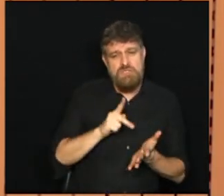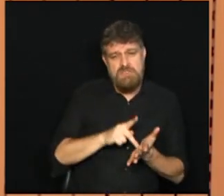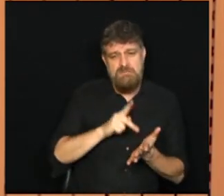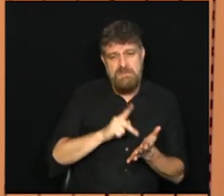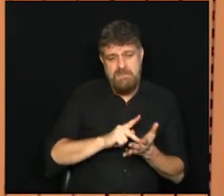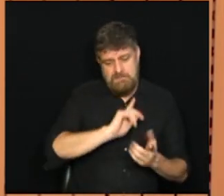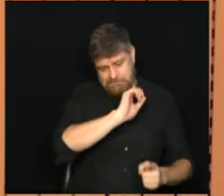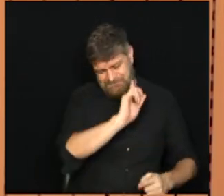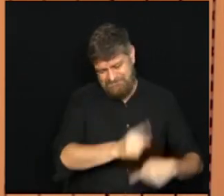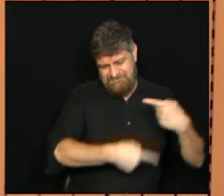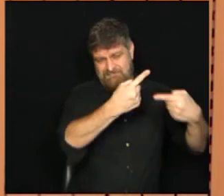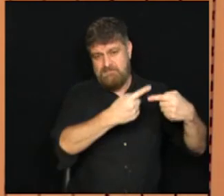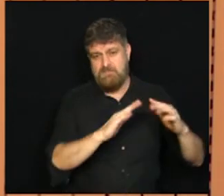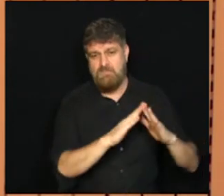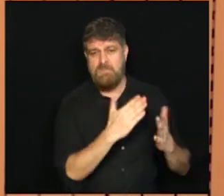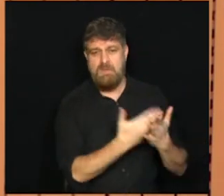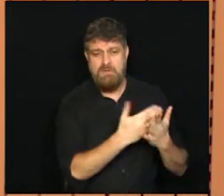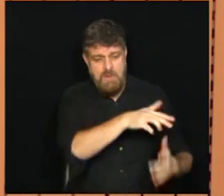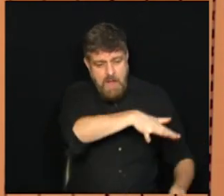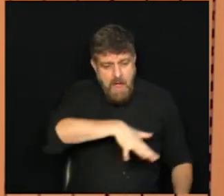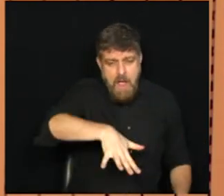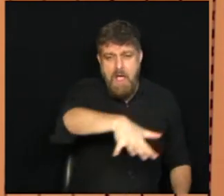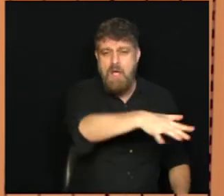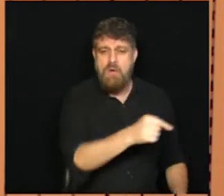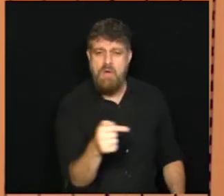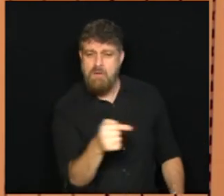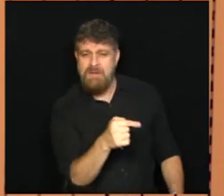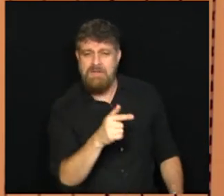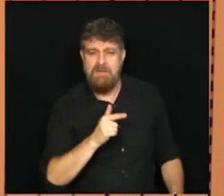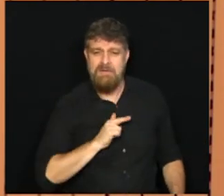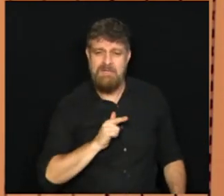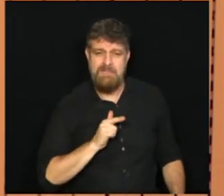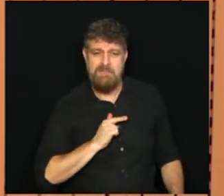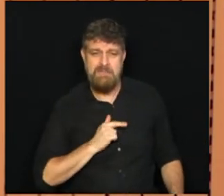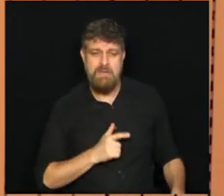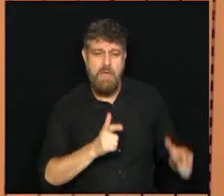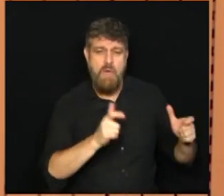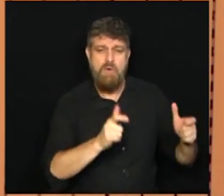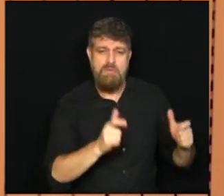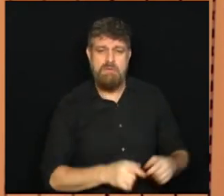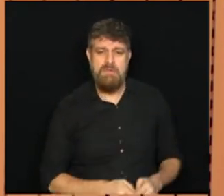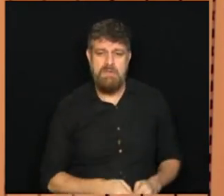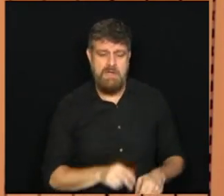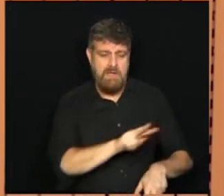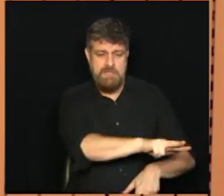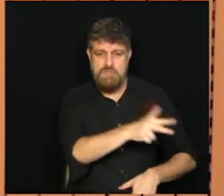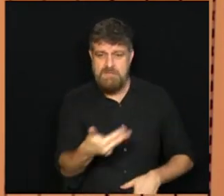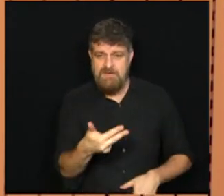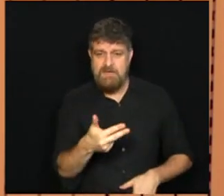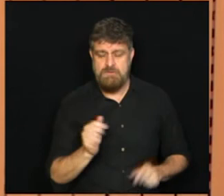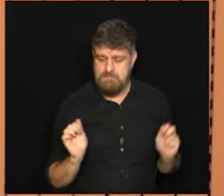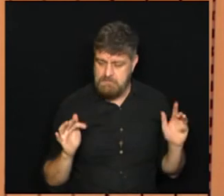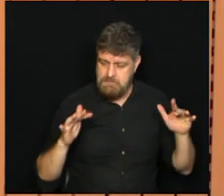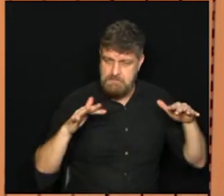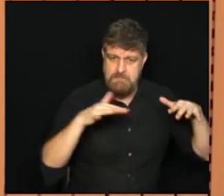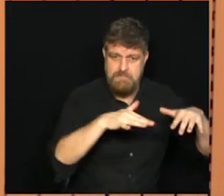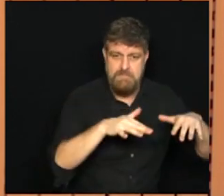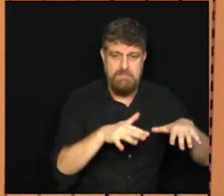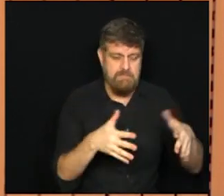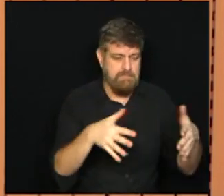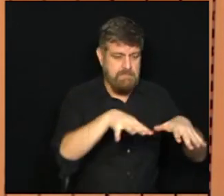transformem a escola, o ambiente escolar, para ter um ambiente escolar mais diverso. Quero agradecer mais uma vez a todos